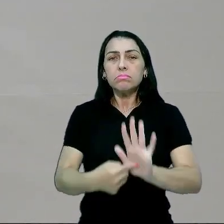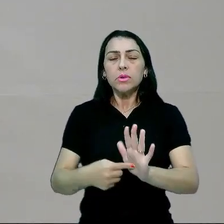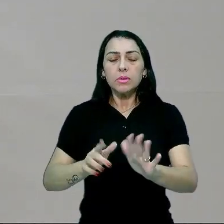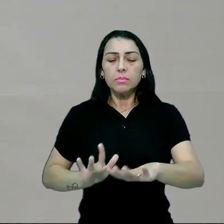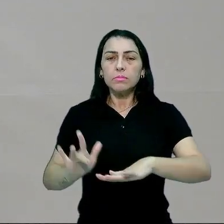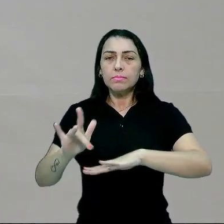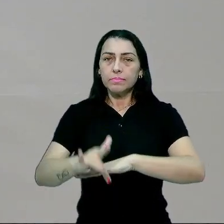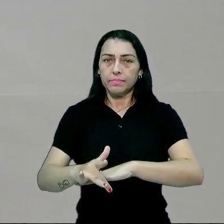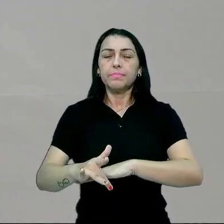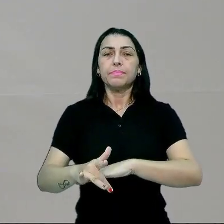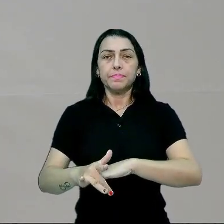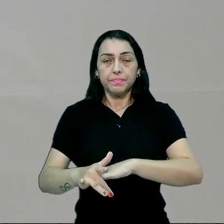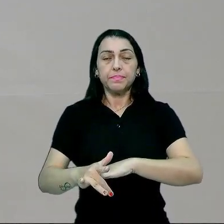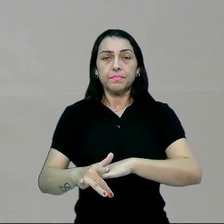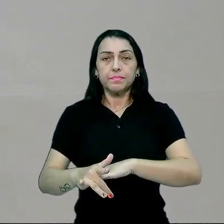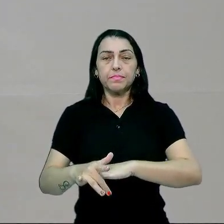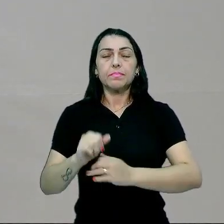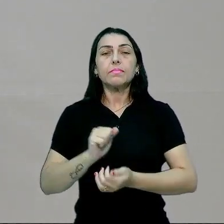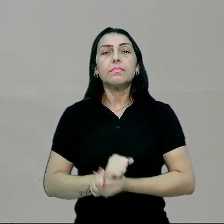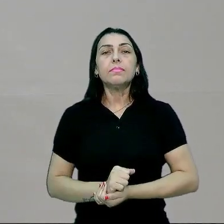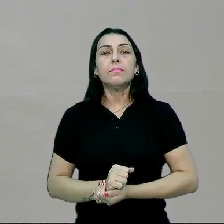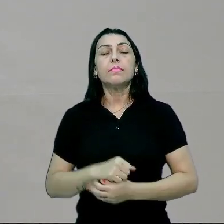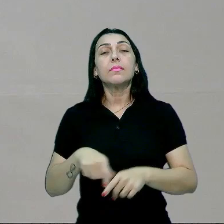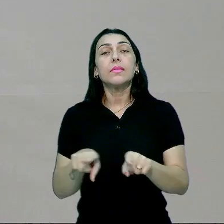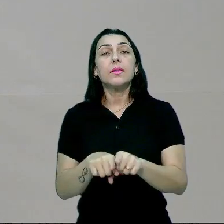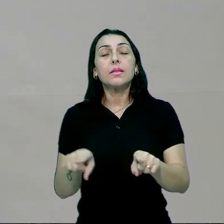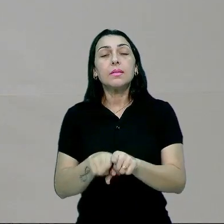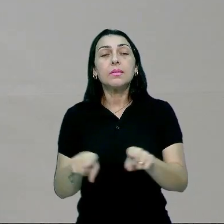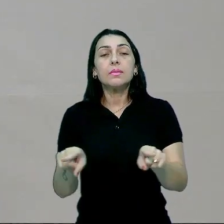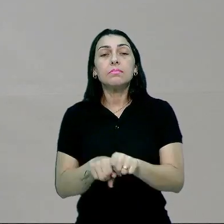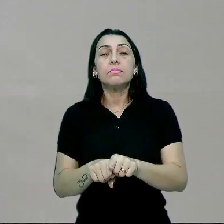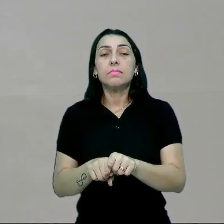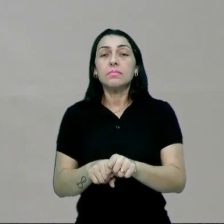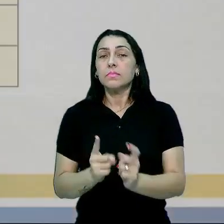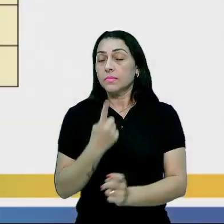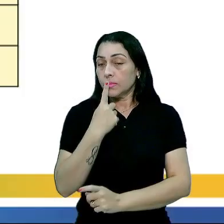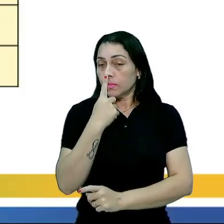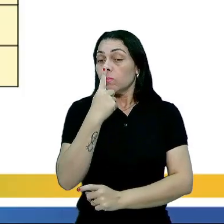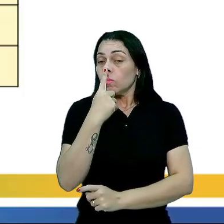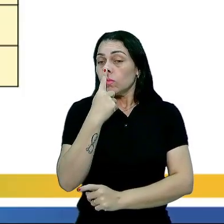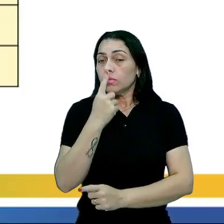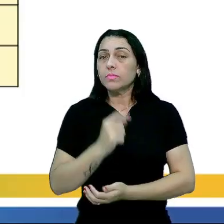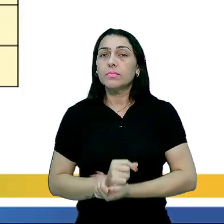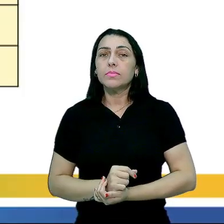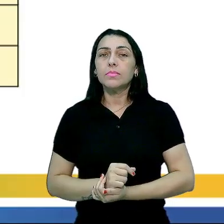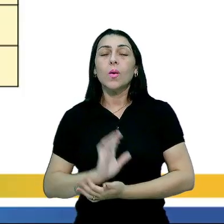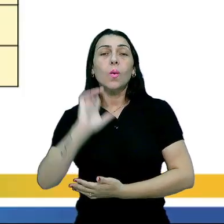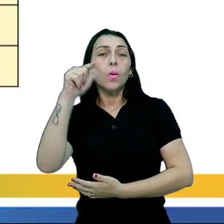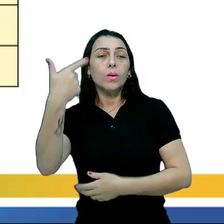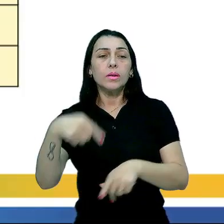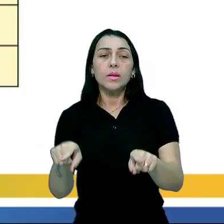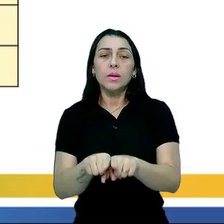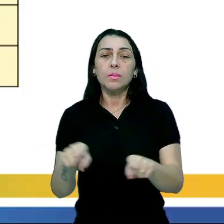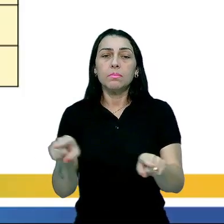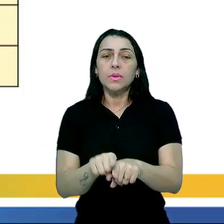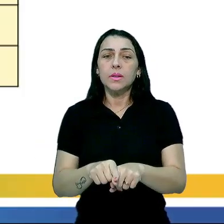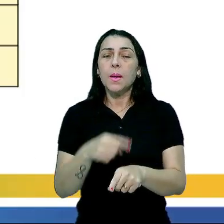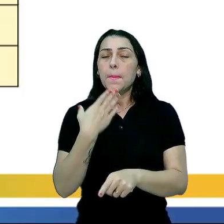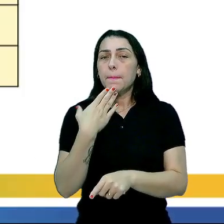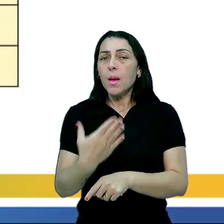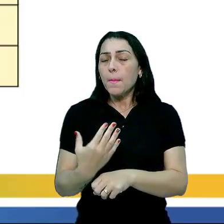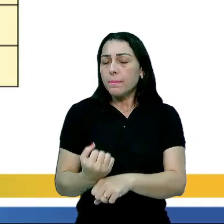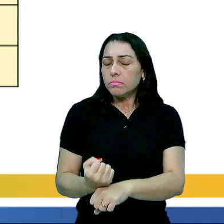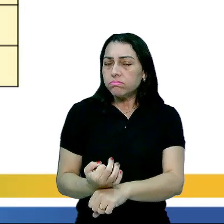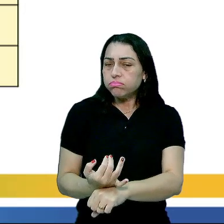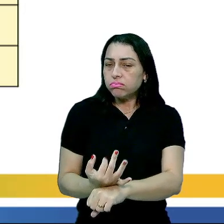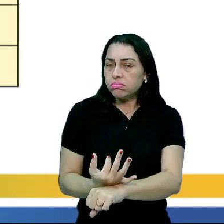redes sociais e, enfim, muitas vezes até a intimidade. Agora, outra coisa também, outro apelo,